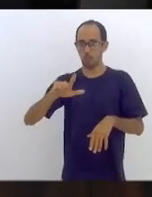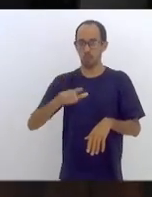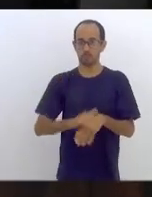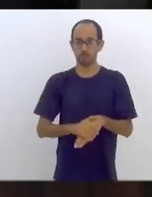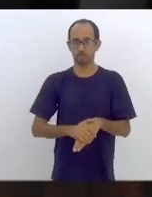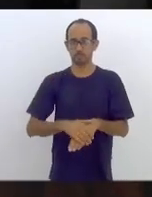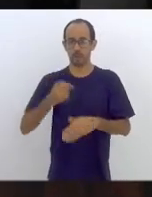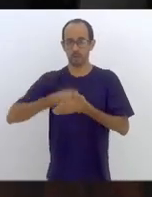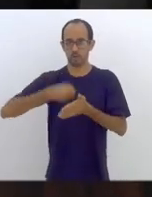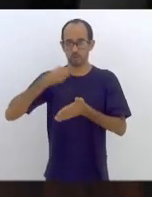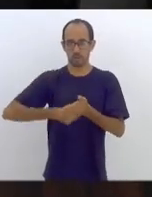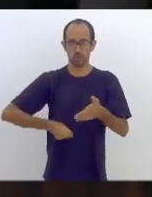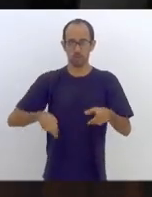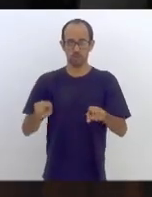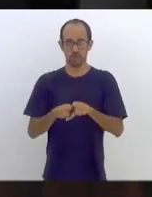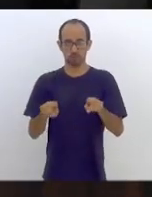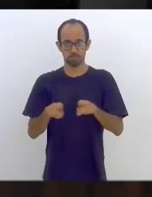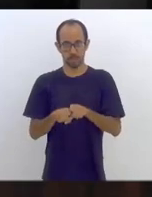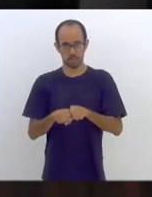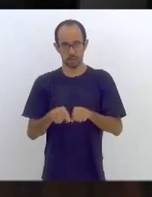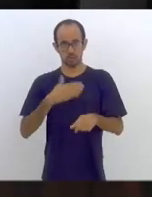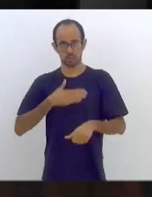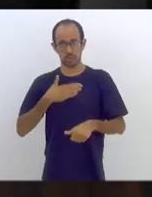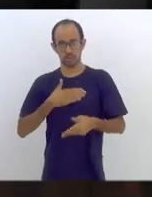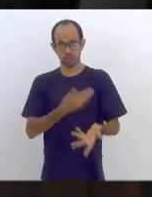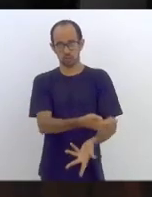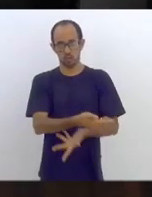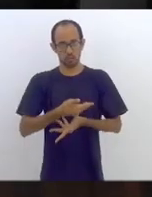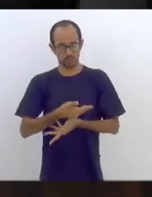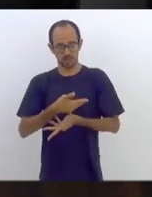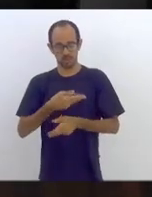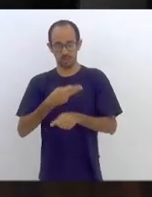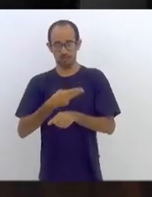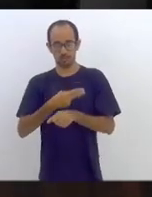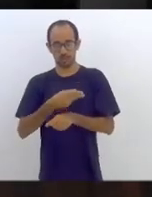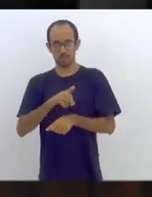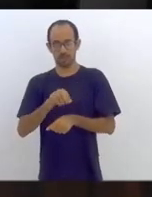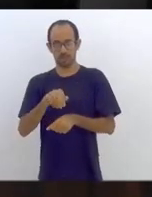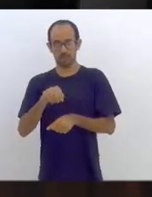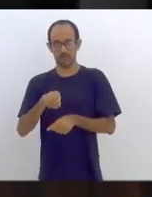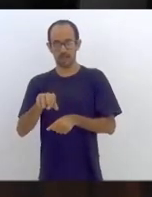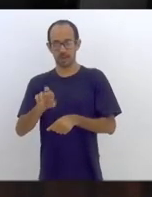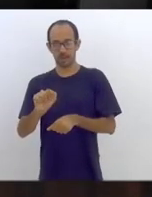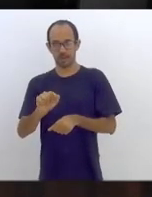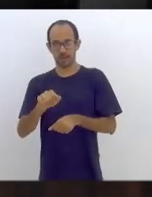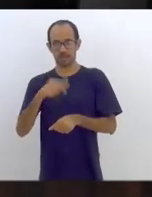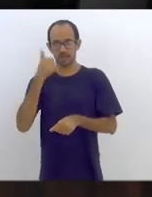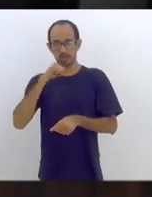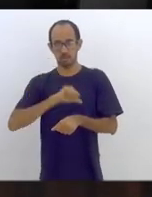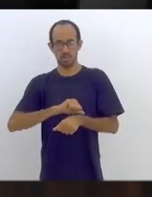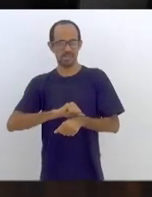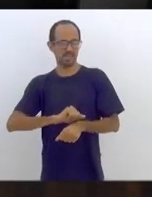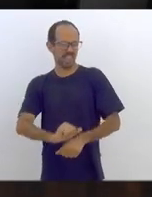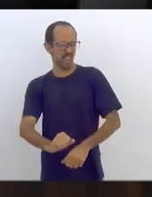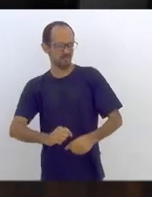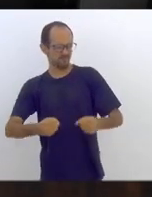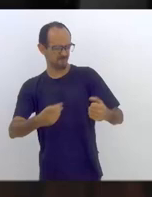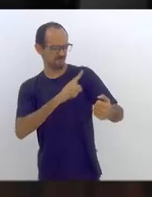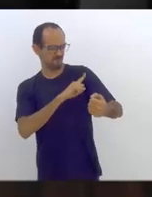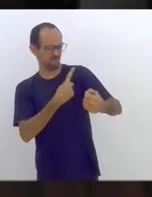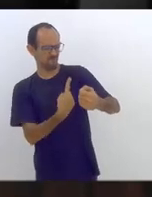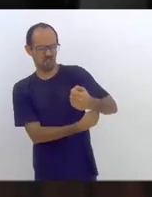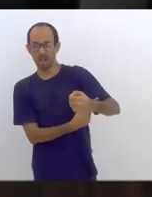Uma lutadora também. Gostaria de convidar para receber o prêmio Dandara essa mulher porreta,